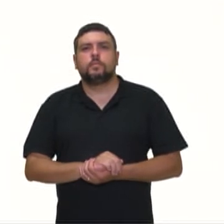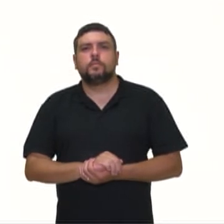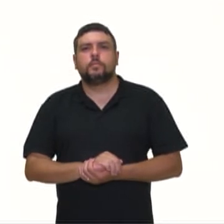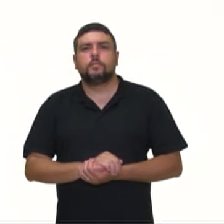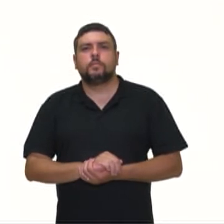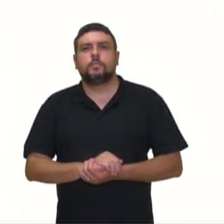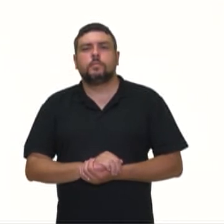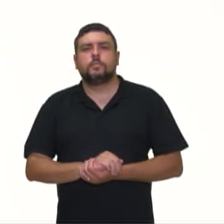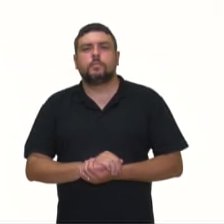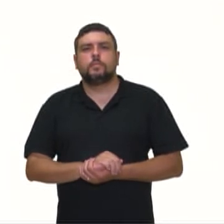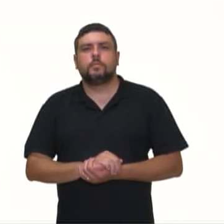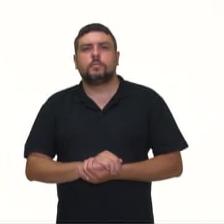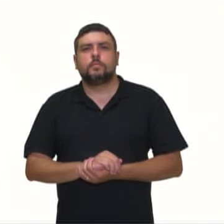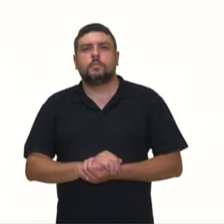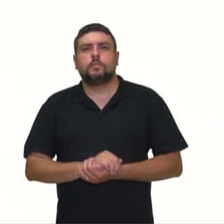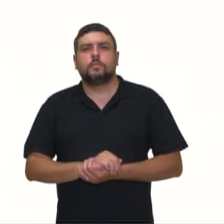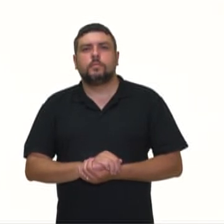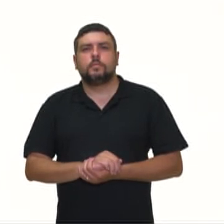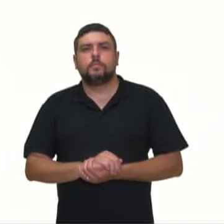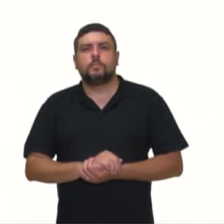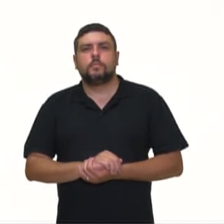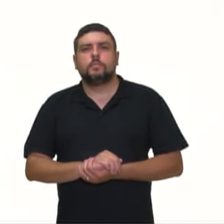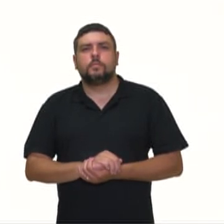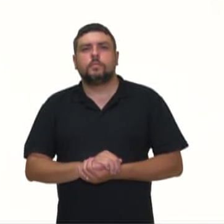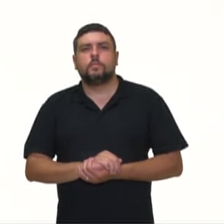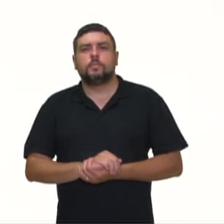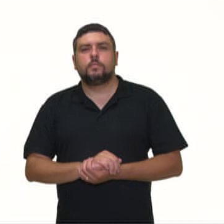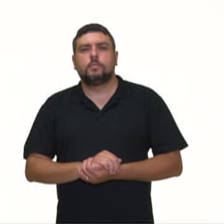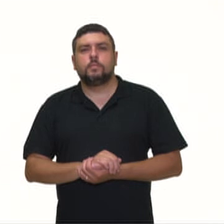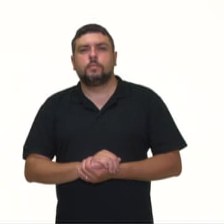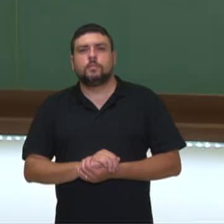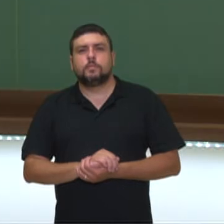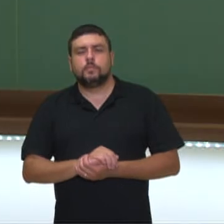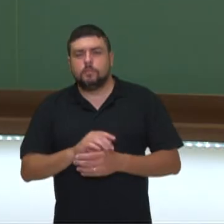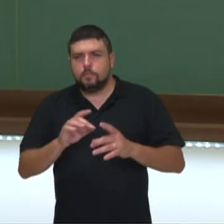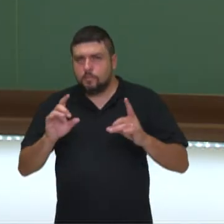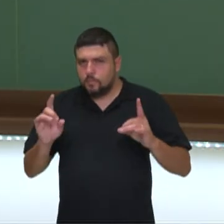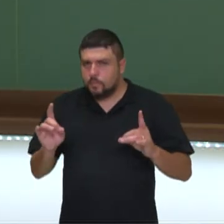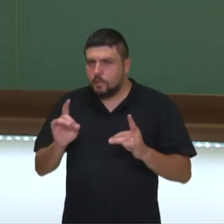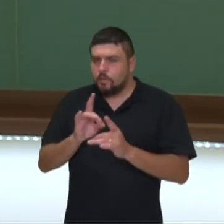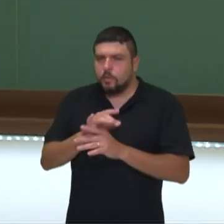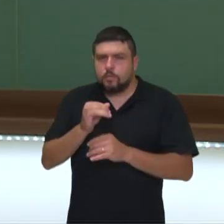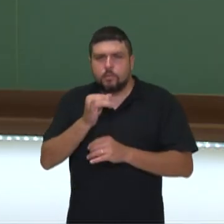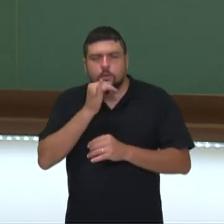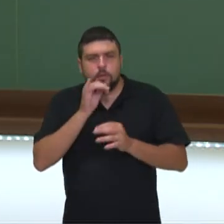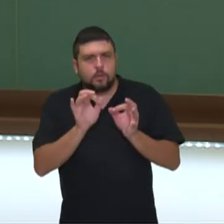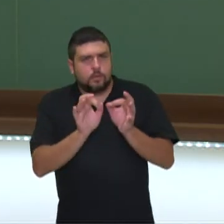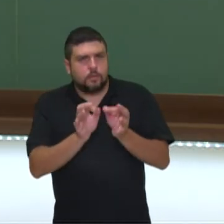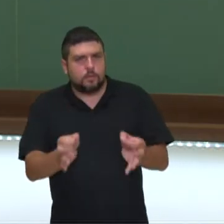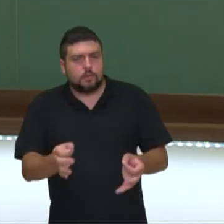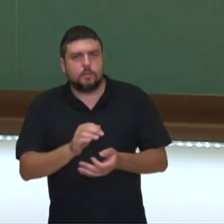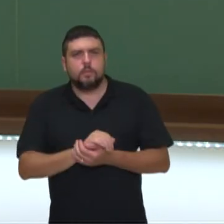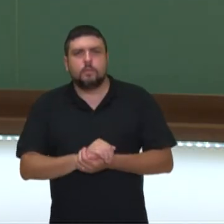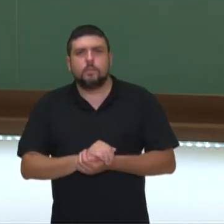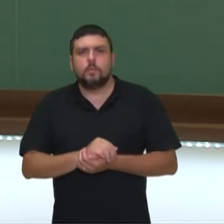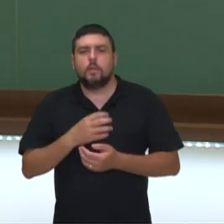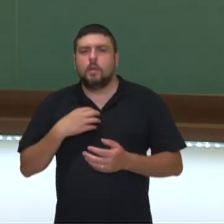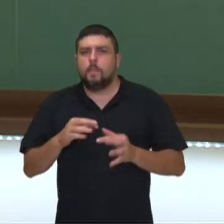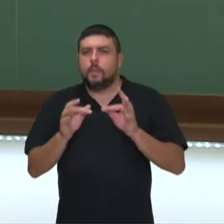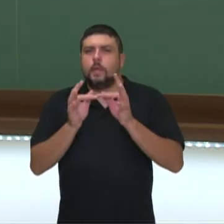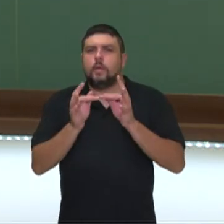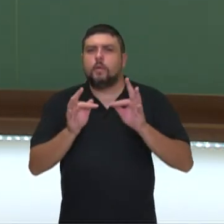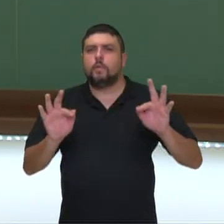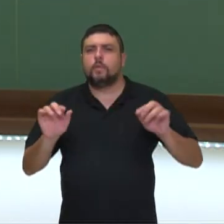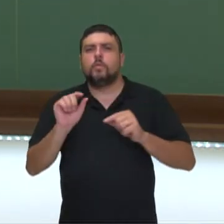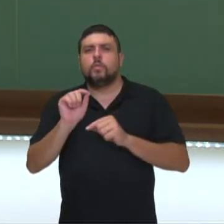o verbo auxiliar será o has. Para eu encerrar, só um exemplo bem simples. Eu tenho aqui uma frase falando sobre